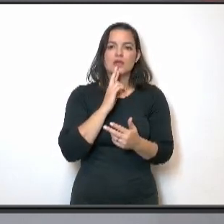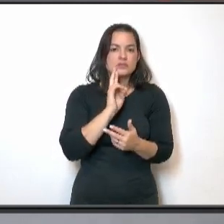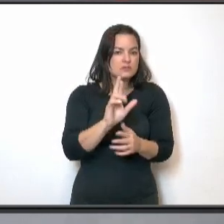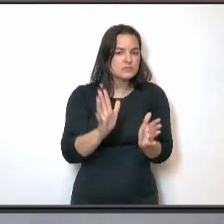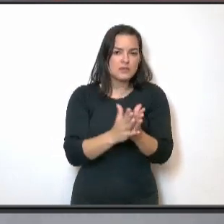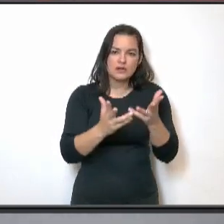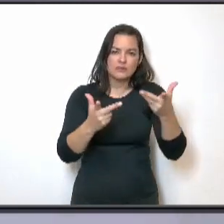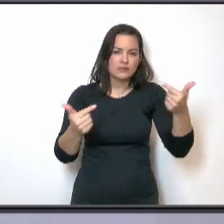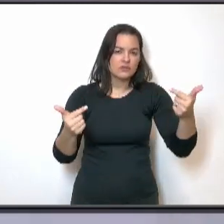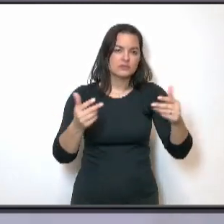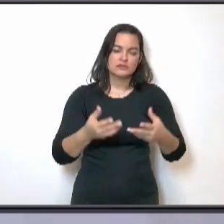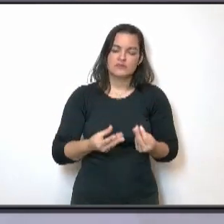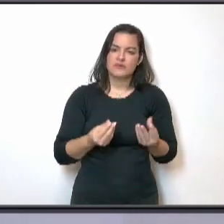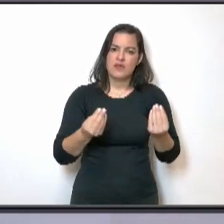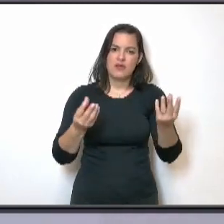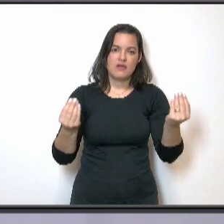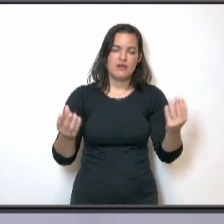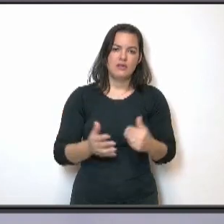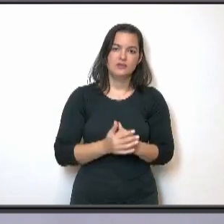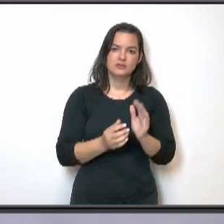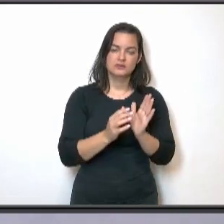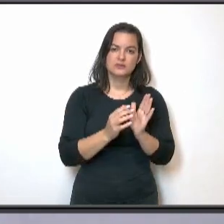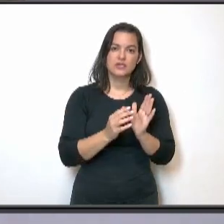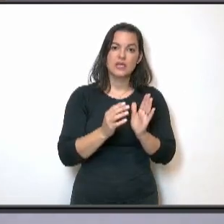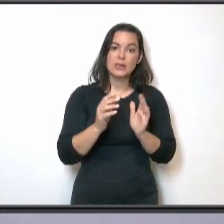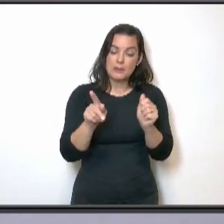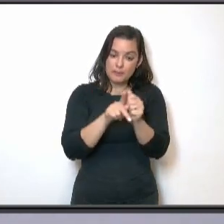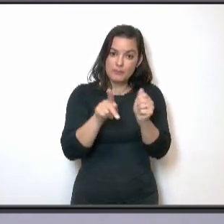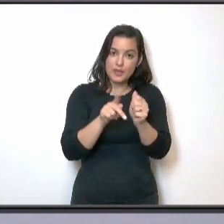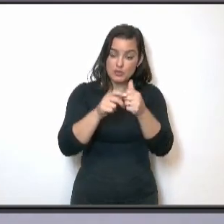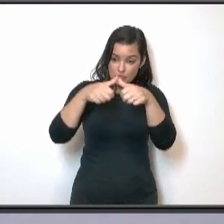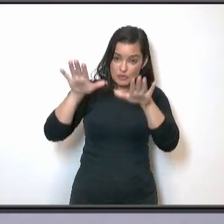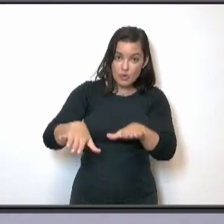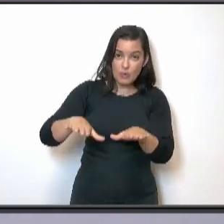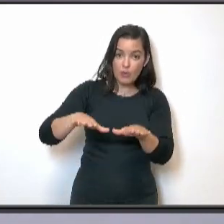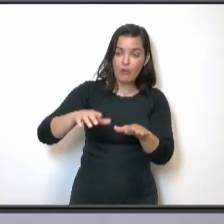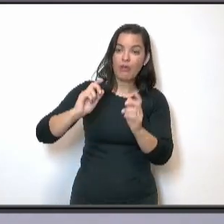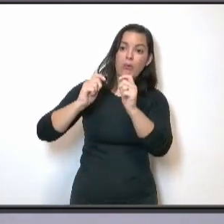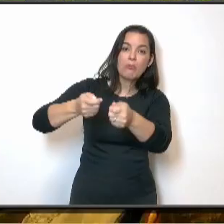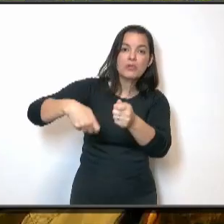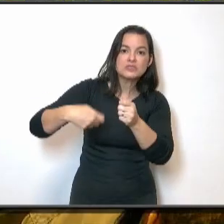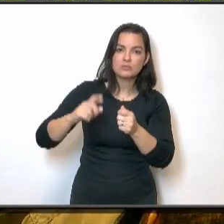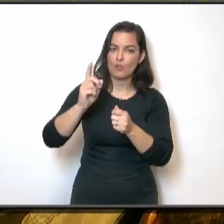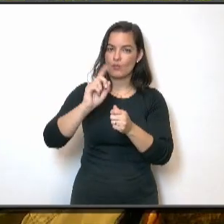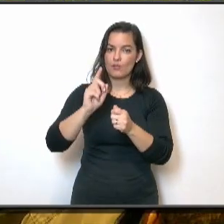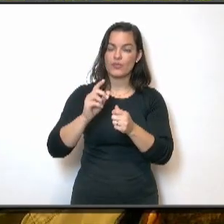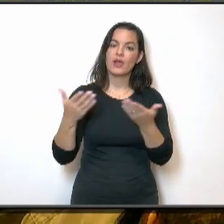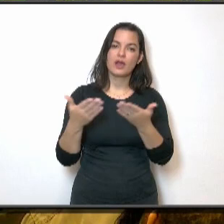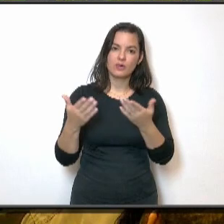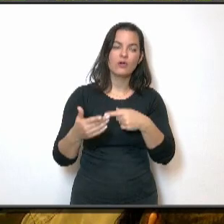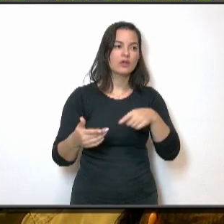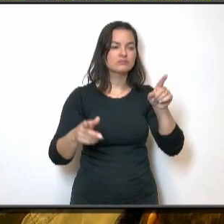Como Pedro não ficou no lago de Tiberíades, como Pedro mais uma vez larga as redes. Pedro está em